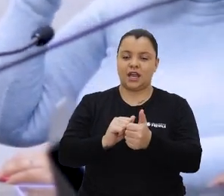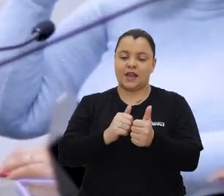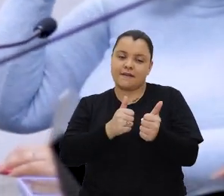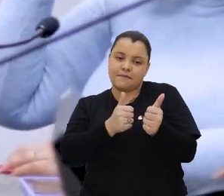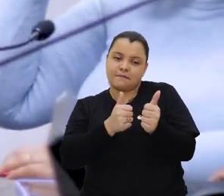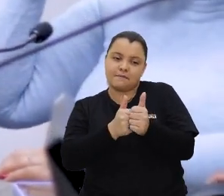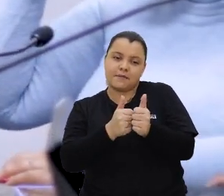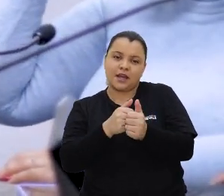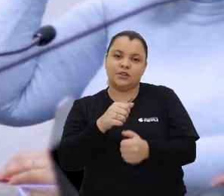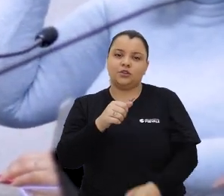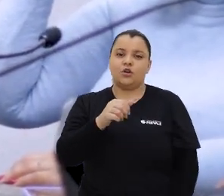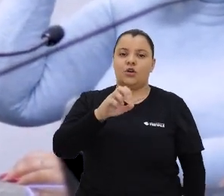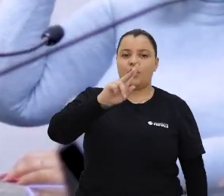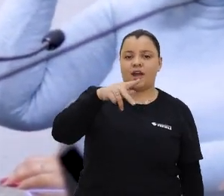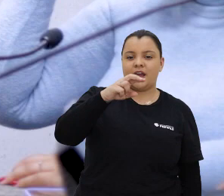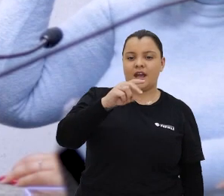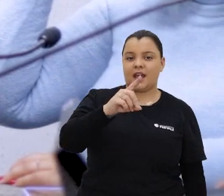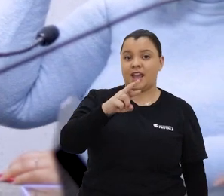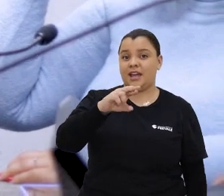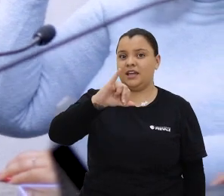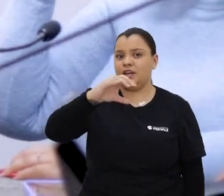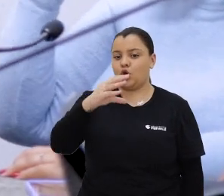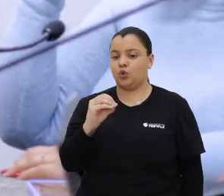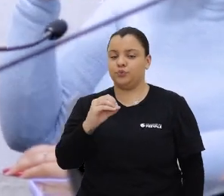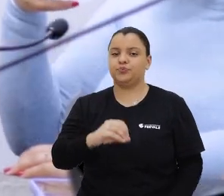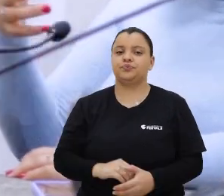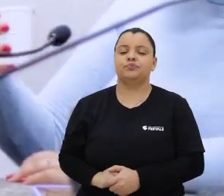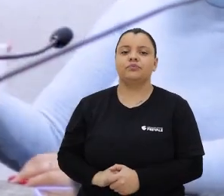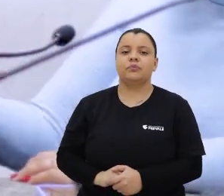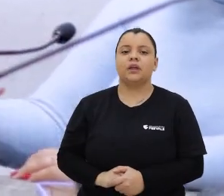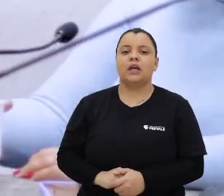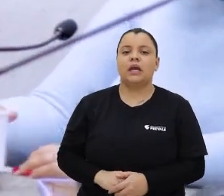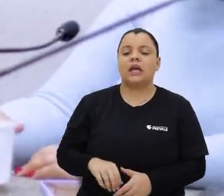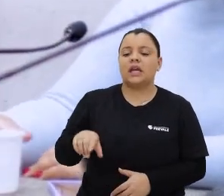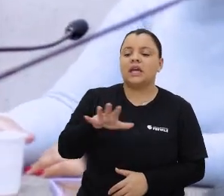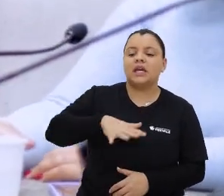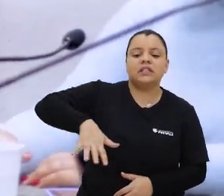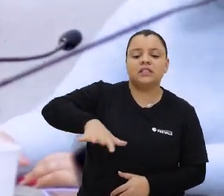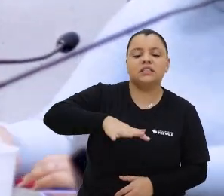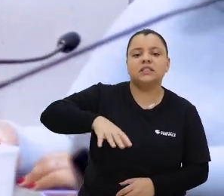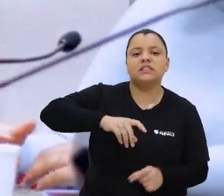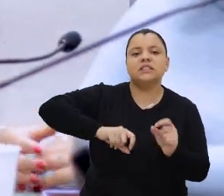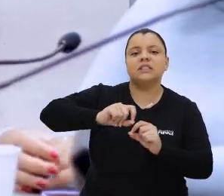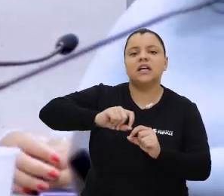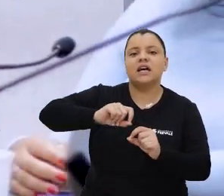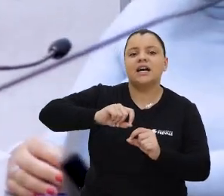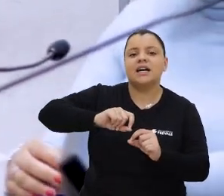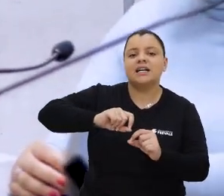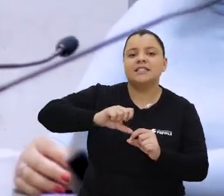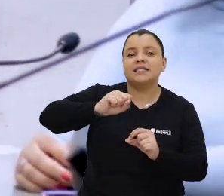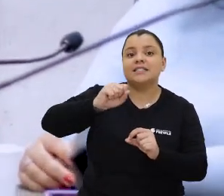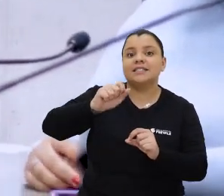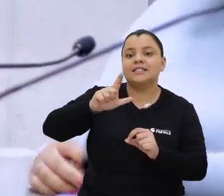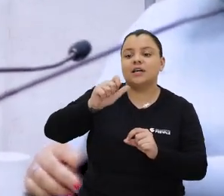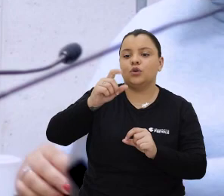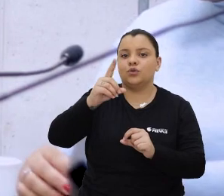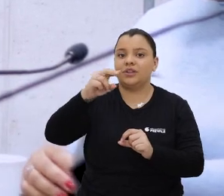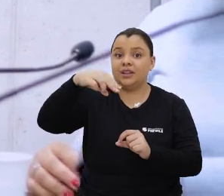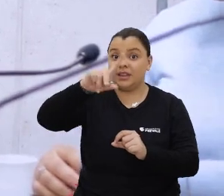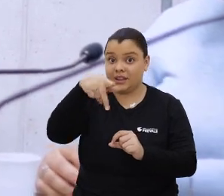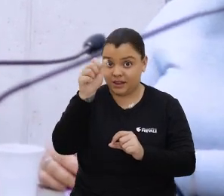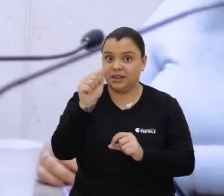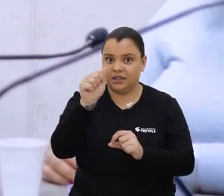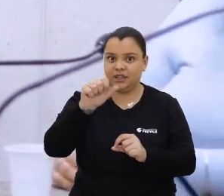ali na Érico Veríssimo e na Saldanha Marinho, que inclusive a banda